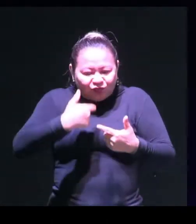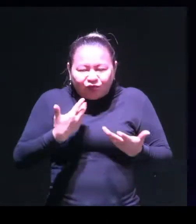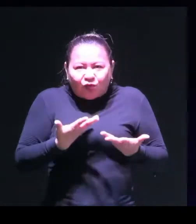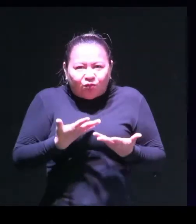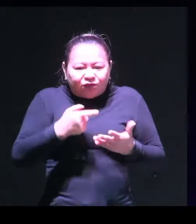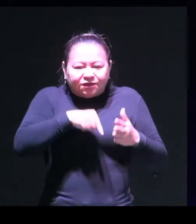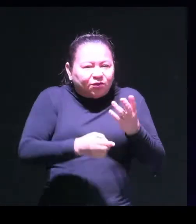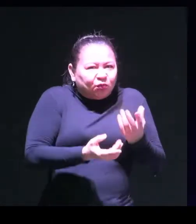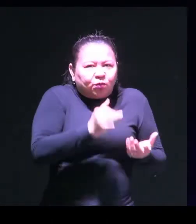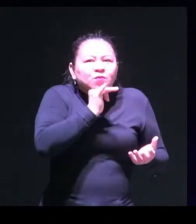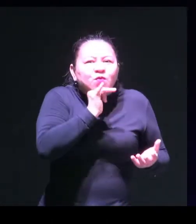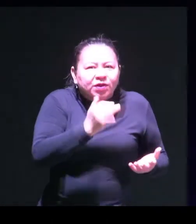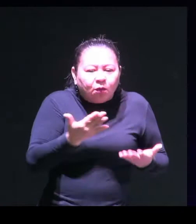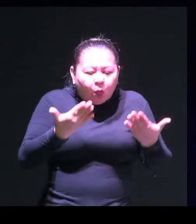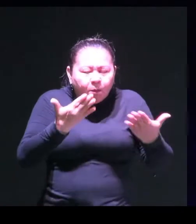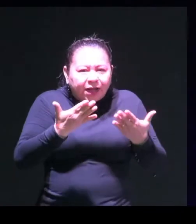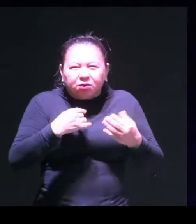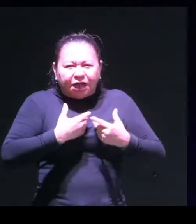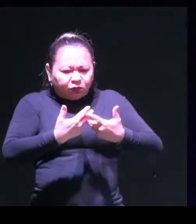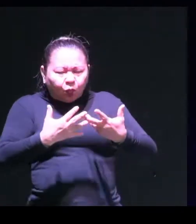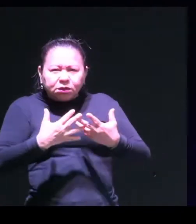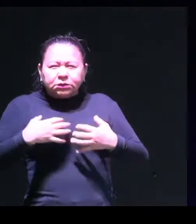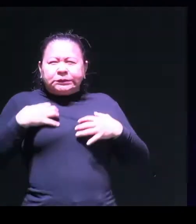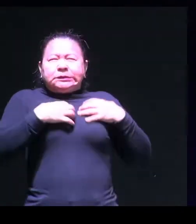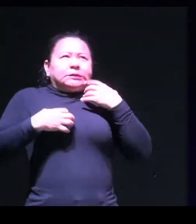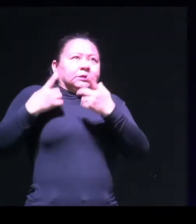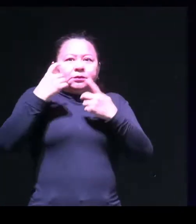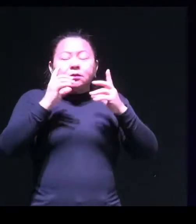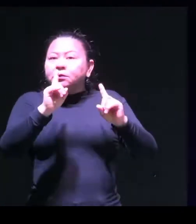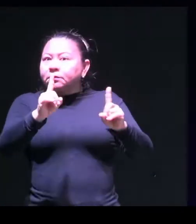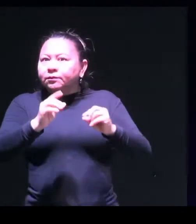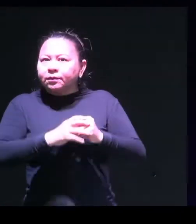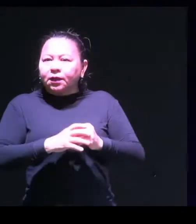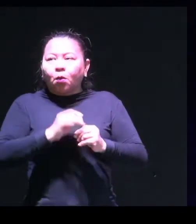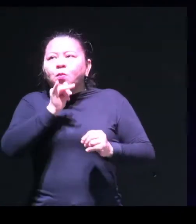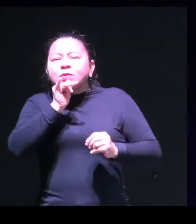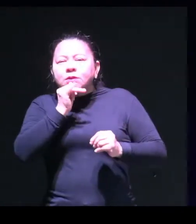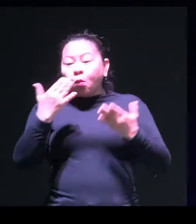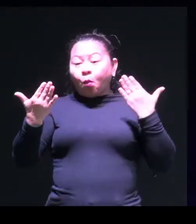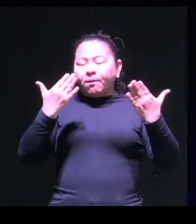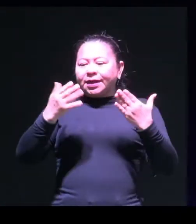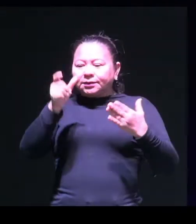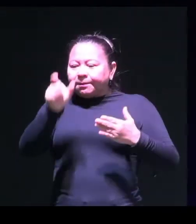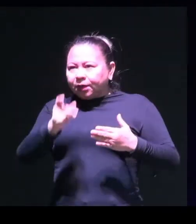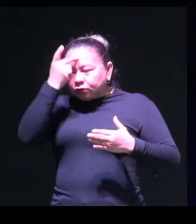trevas. Quem vai ser pego de surpresa como um ladrão